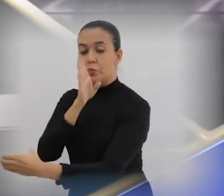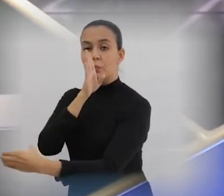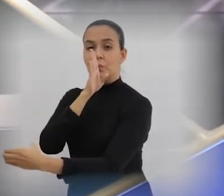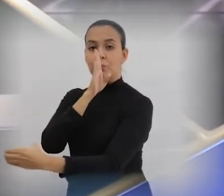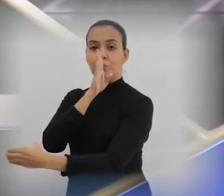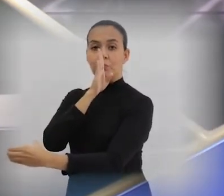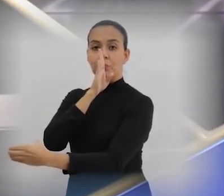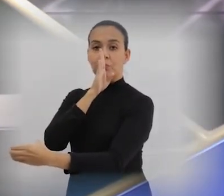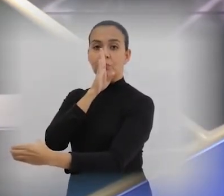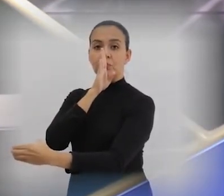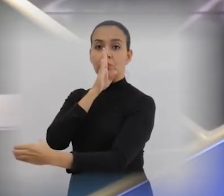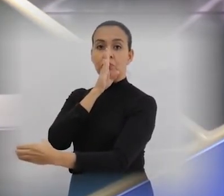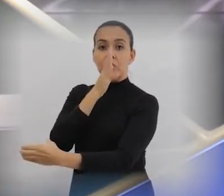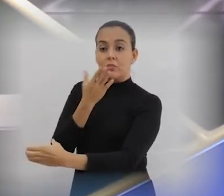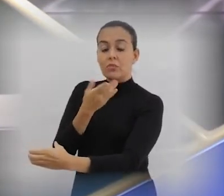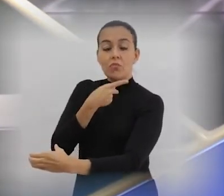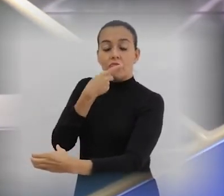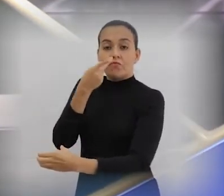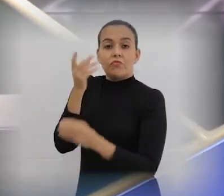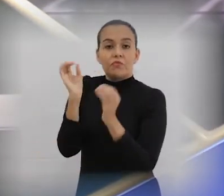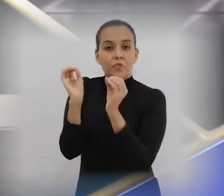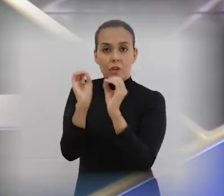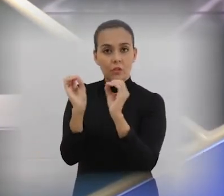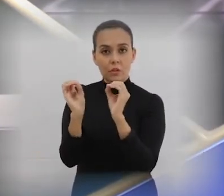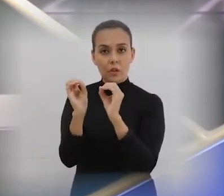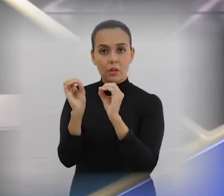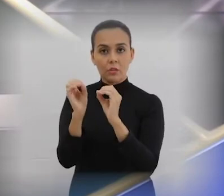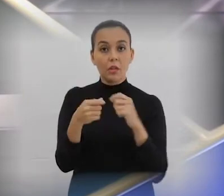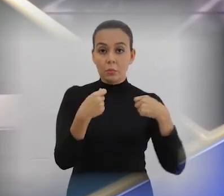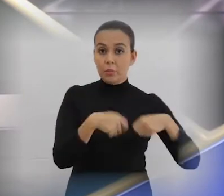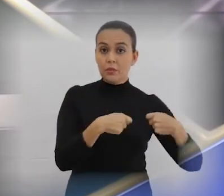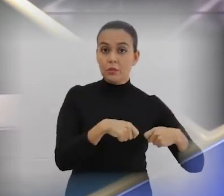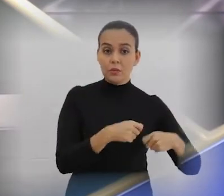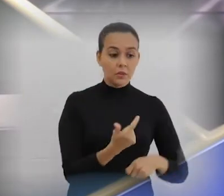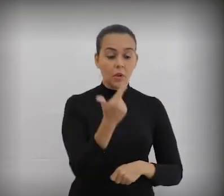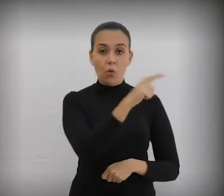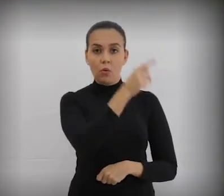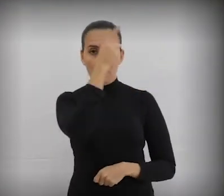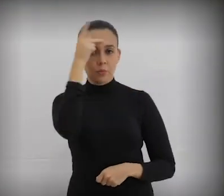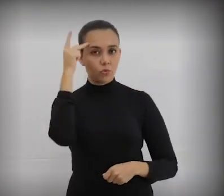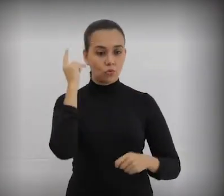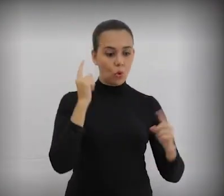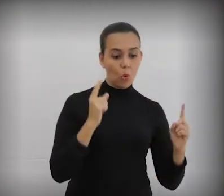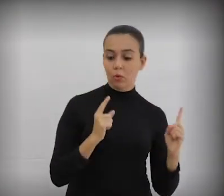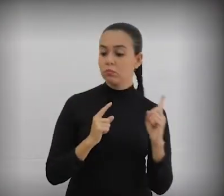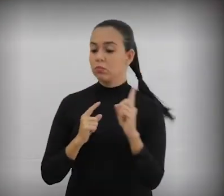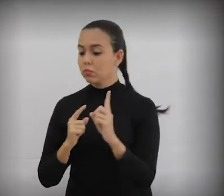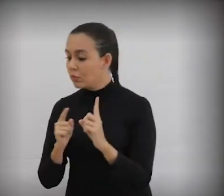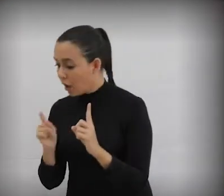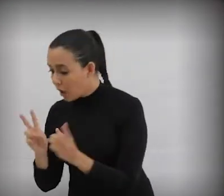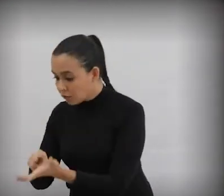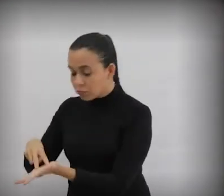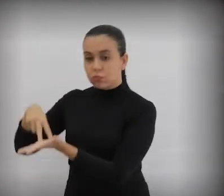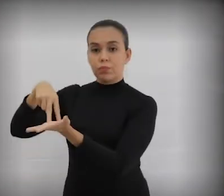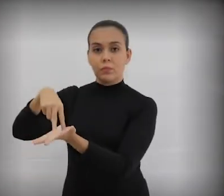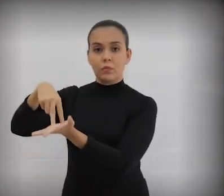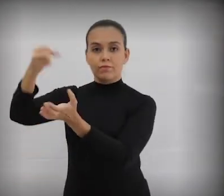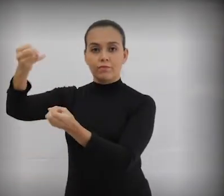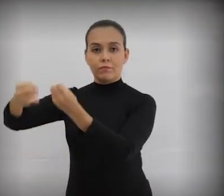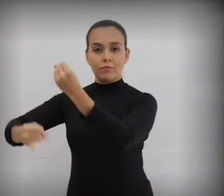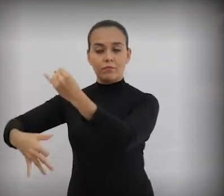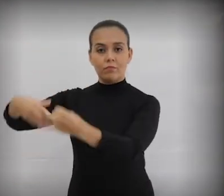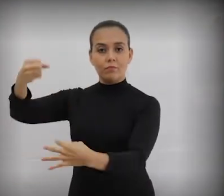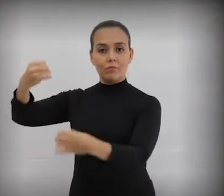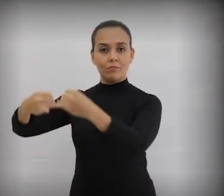não apareçam para falar de si e muitas vezes precisam da intermediação de outros, quando eles próprios poderiam falar na